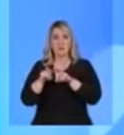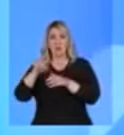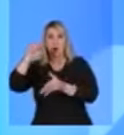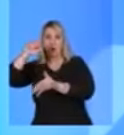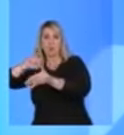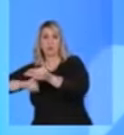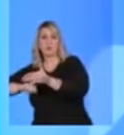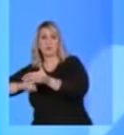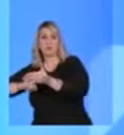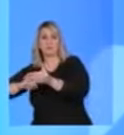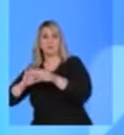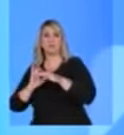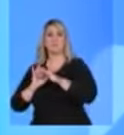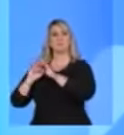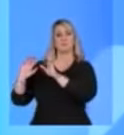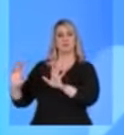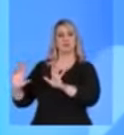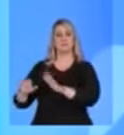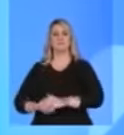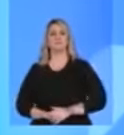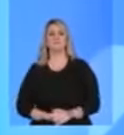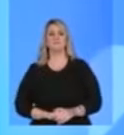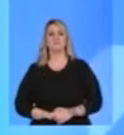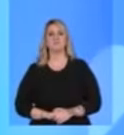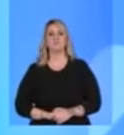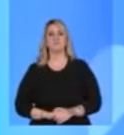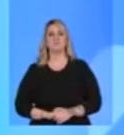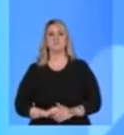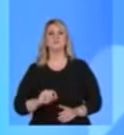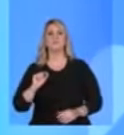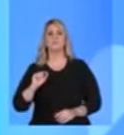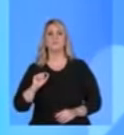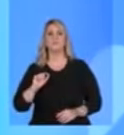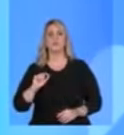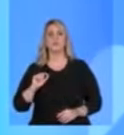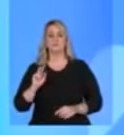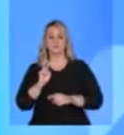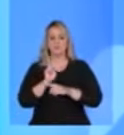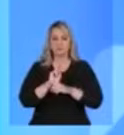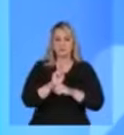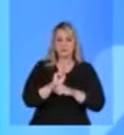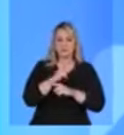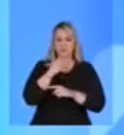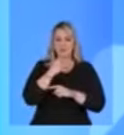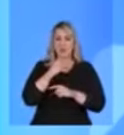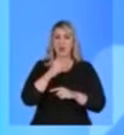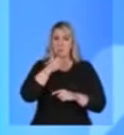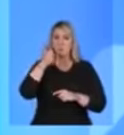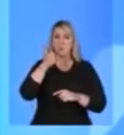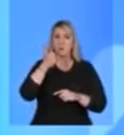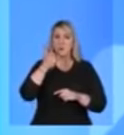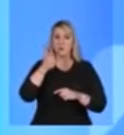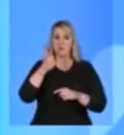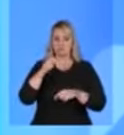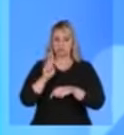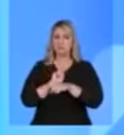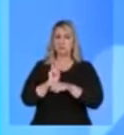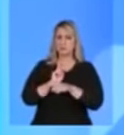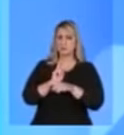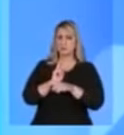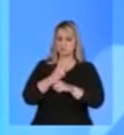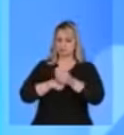contratação por dispensa Então essa é do ponto de vista da gestão uma iniciativa de boa gestão que nós